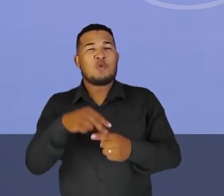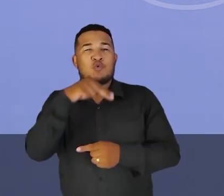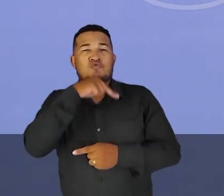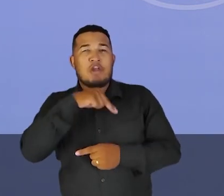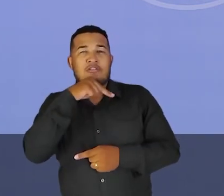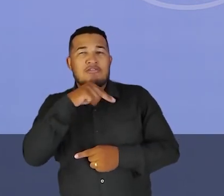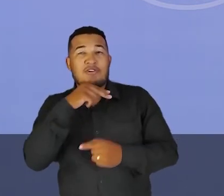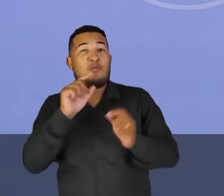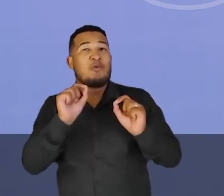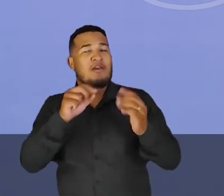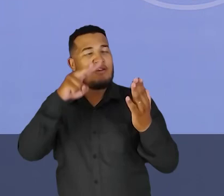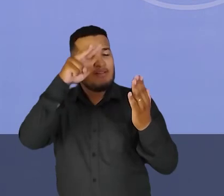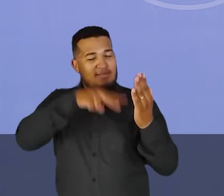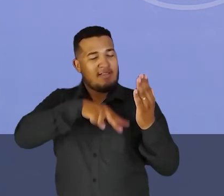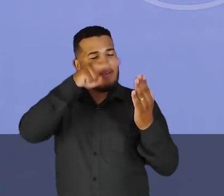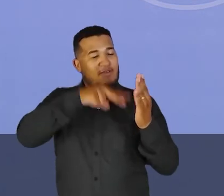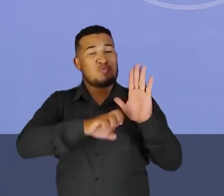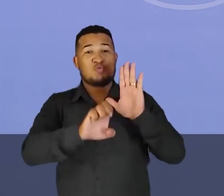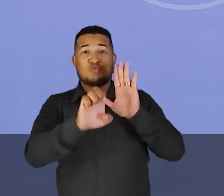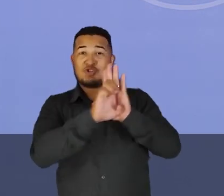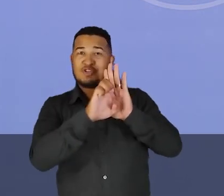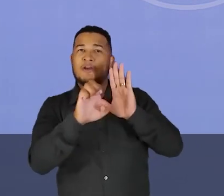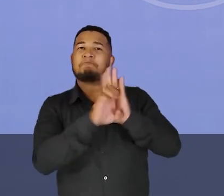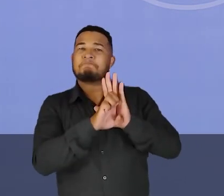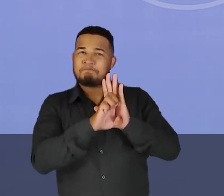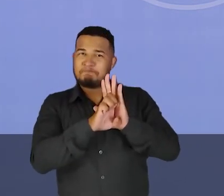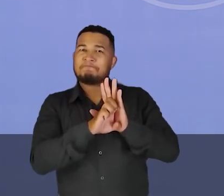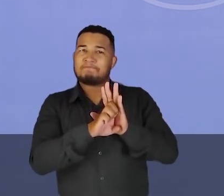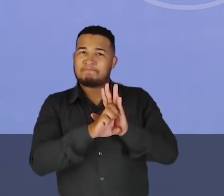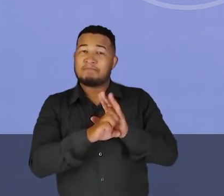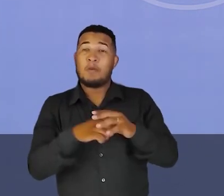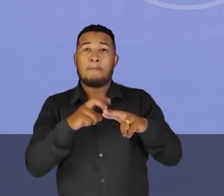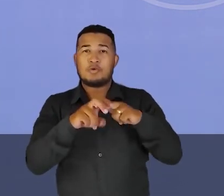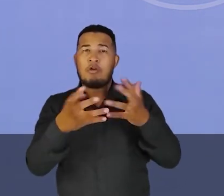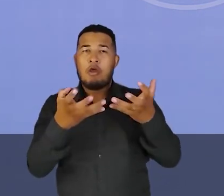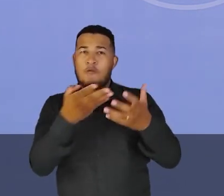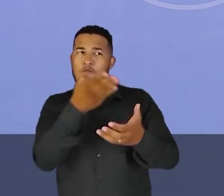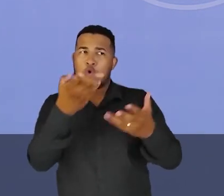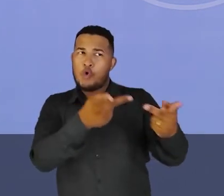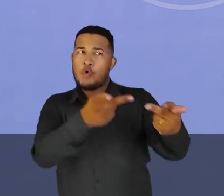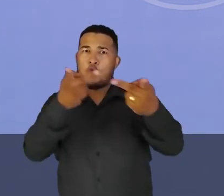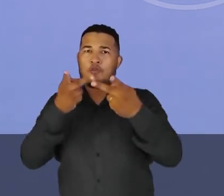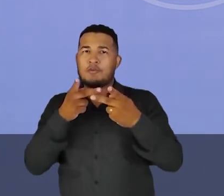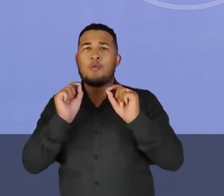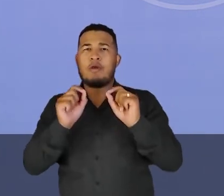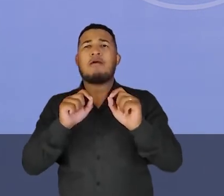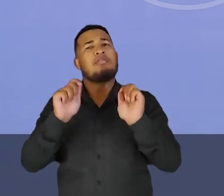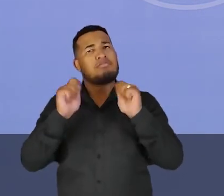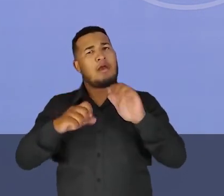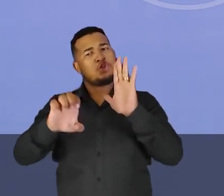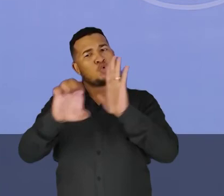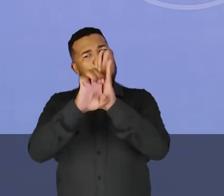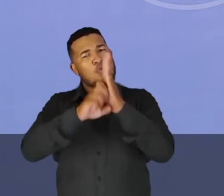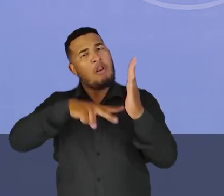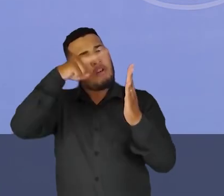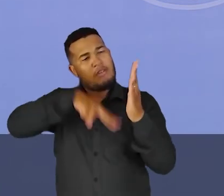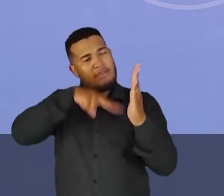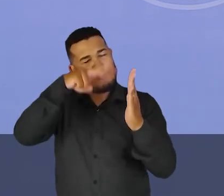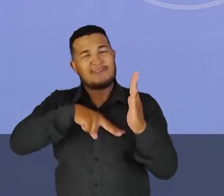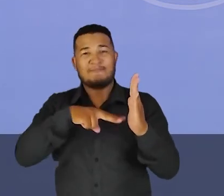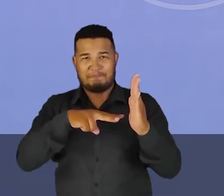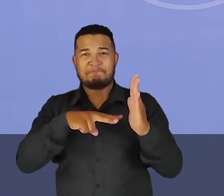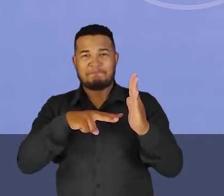netinho está lendo o Estatuto. Então, eu quero convidar você também a ler o Estatuto